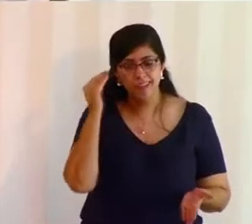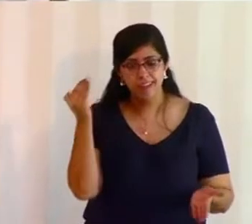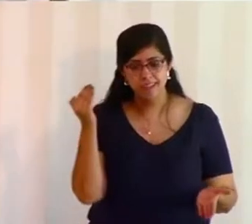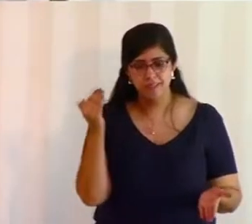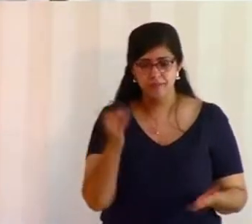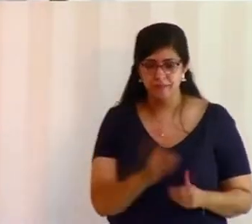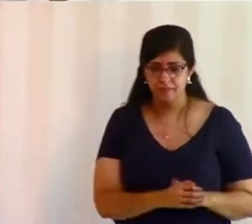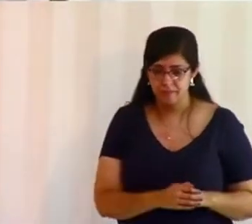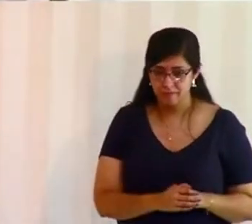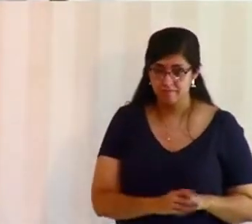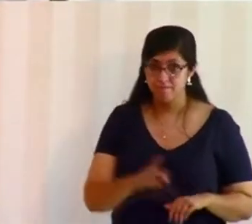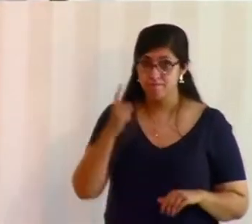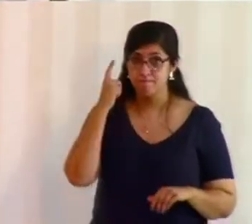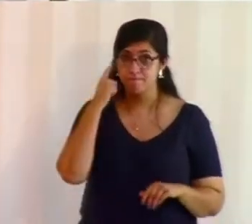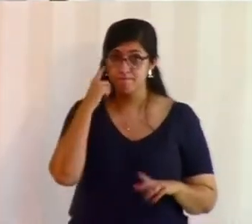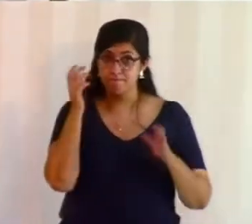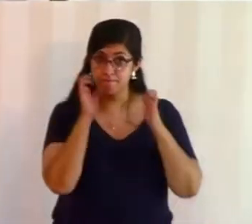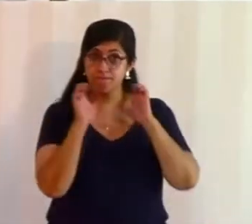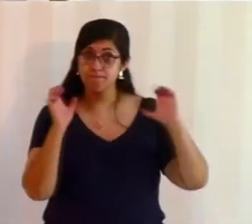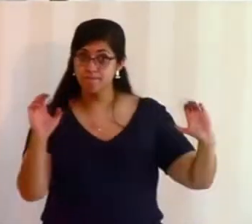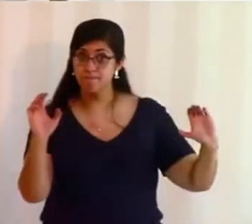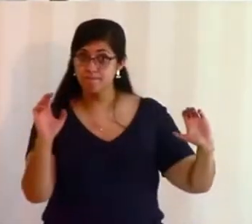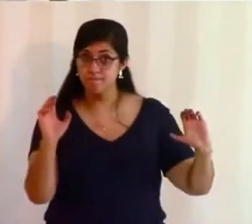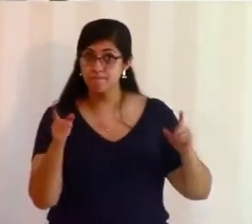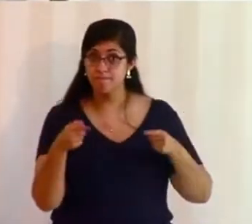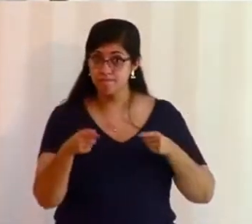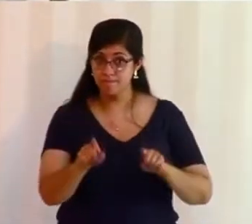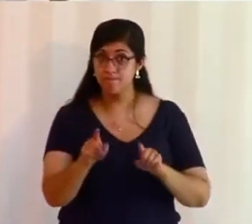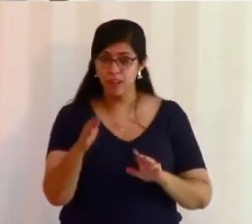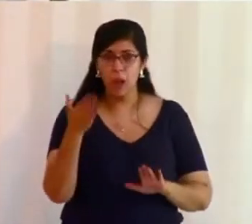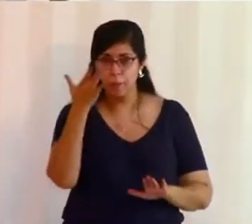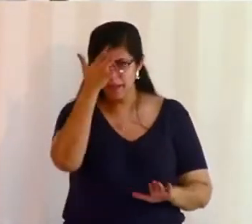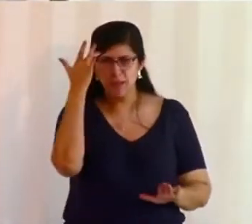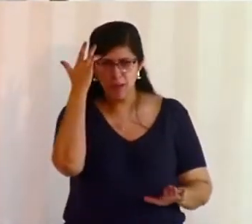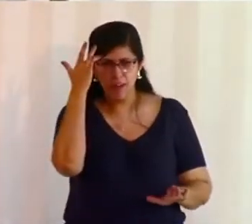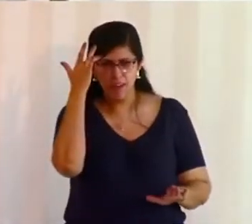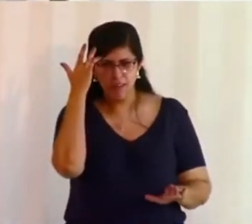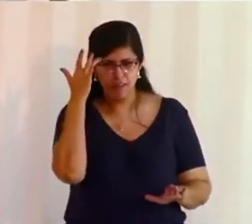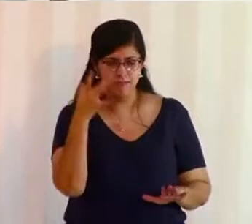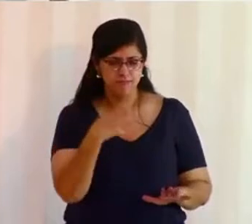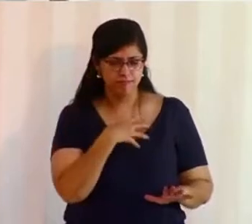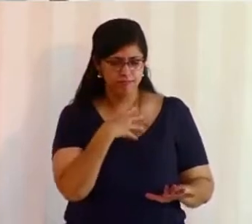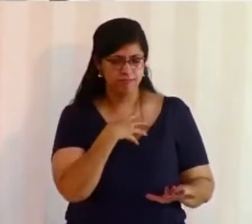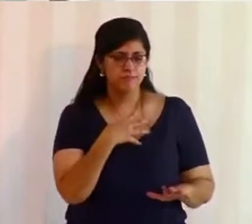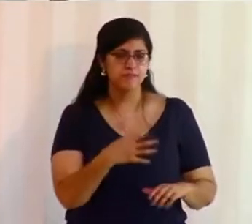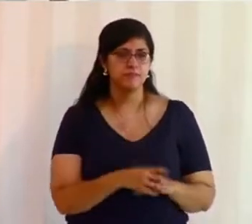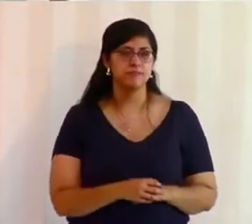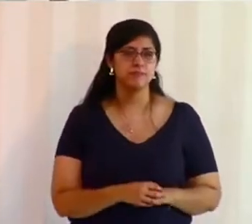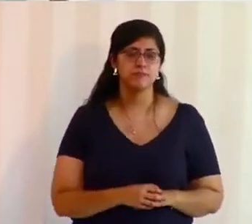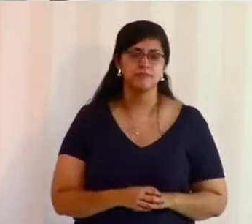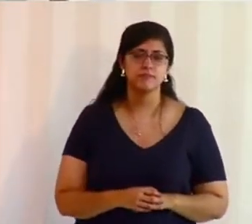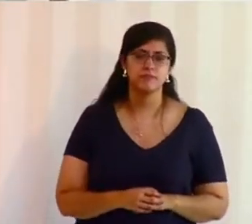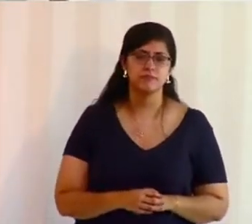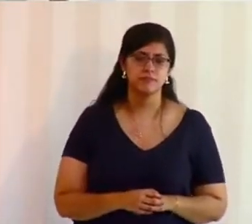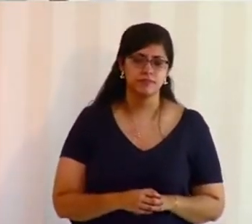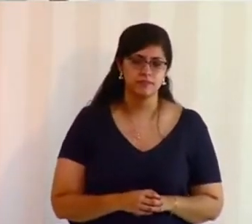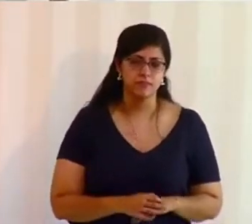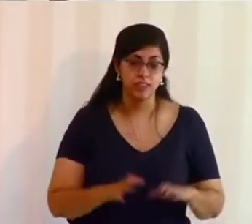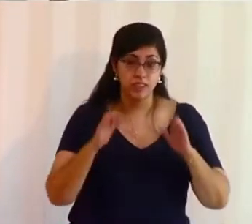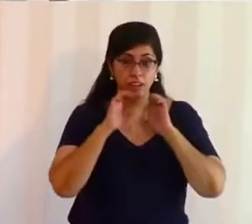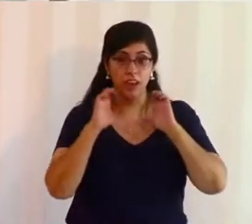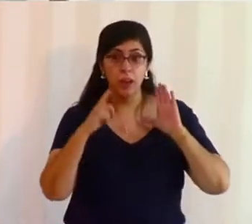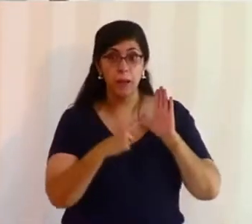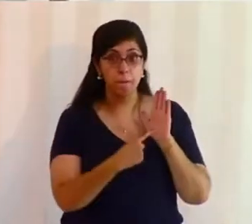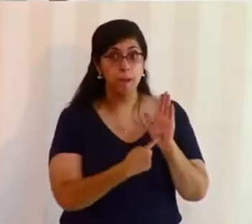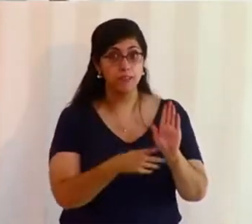ninguém reveja que pregação que você está fazendo. Porque o Evangelho incomoda. O Evangelho, ele denuncia